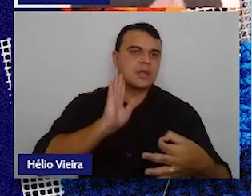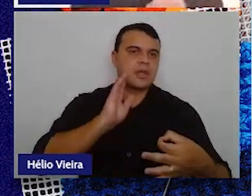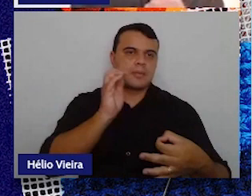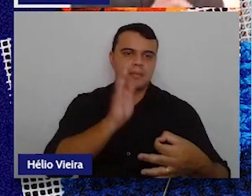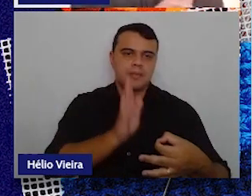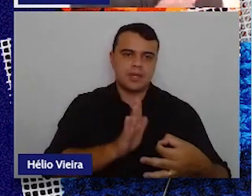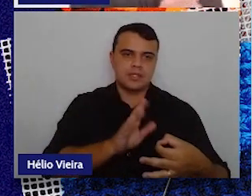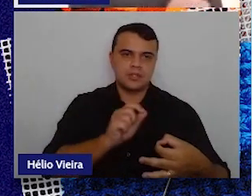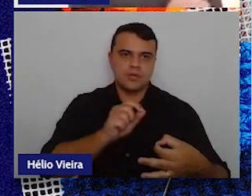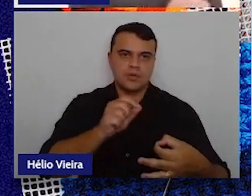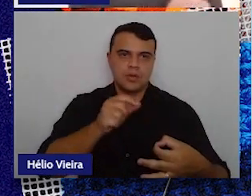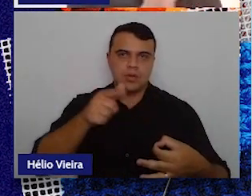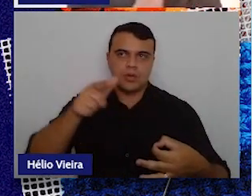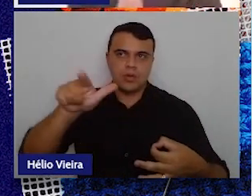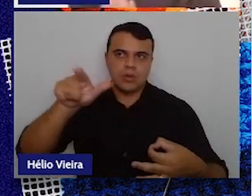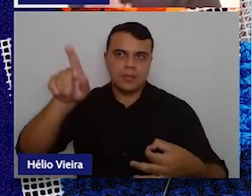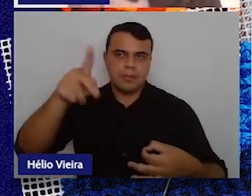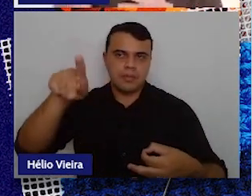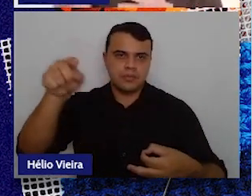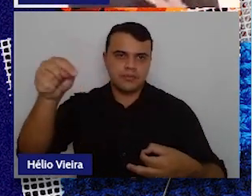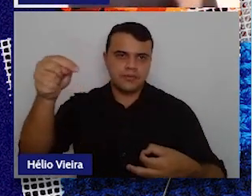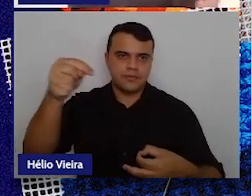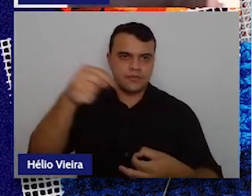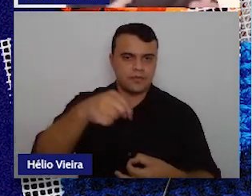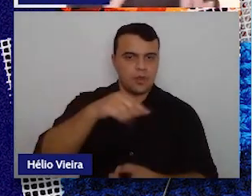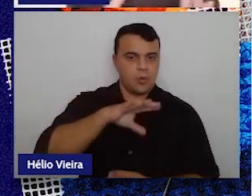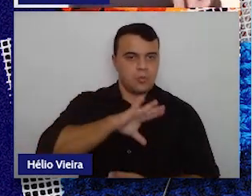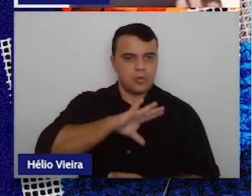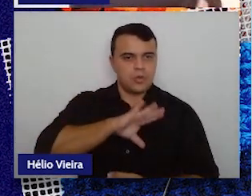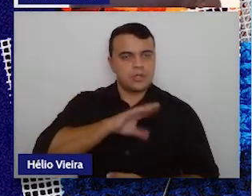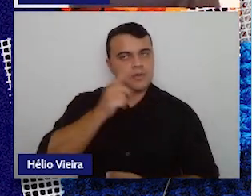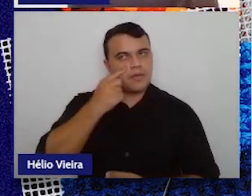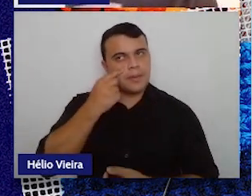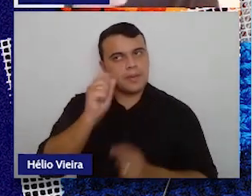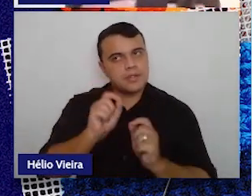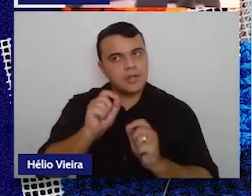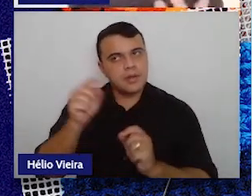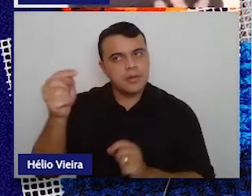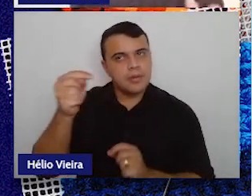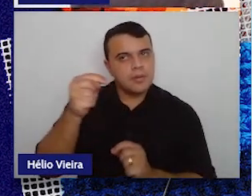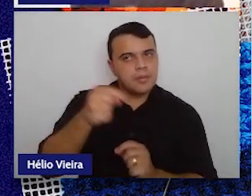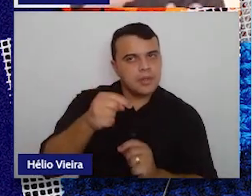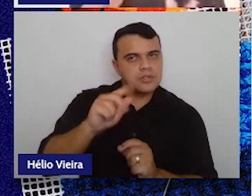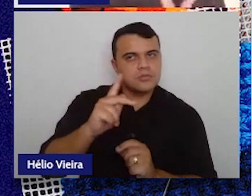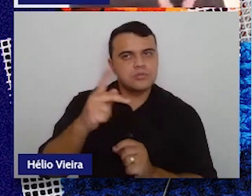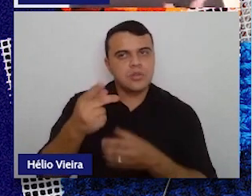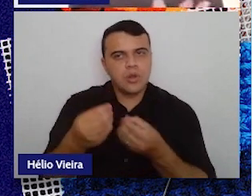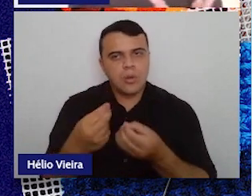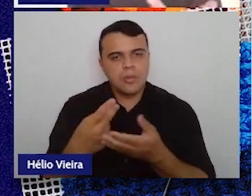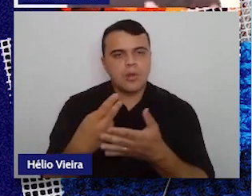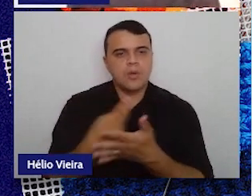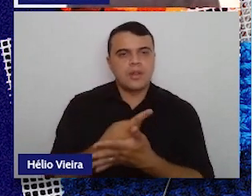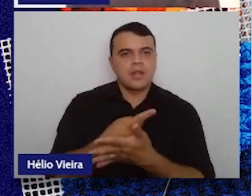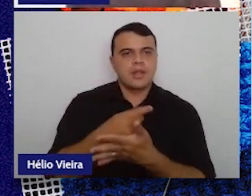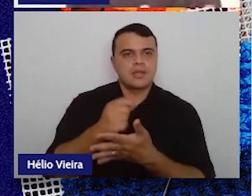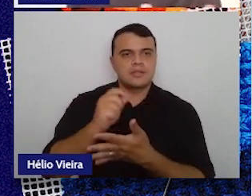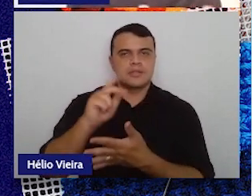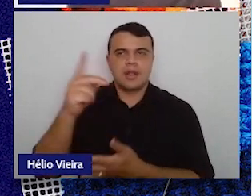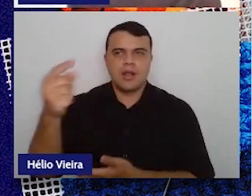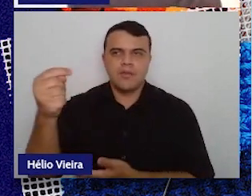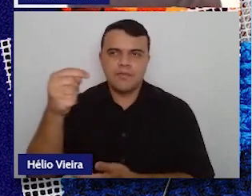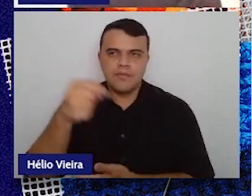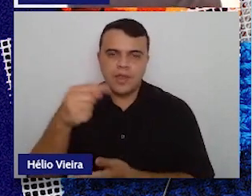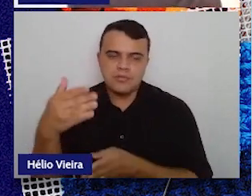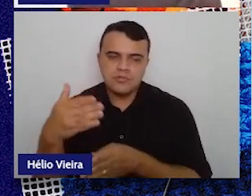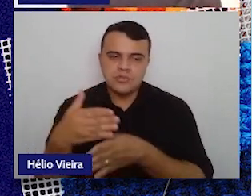vinda dos imigrantes portugueses. Então, a gente pode trabalhar a imigração, como que acontece, o impacto da imigração